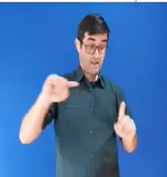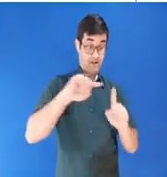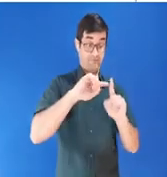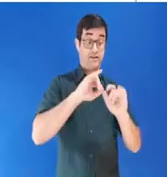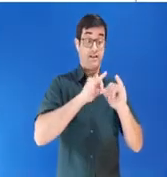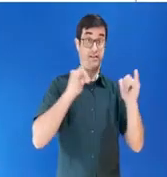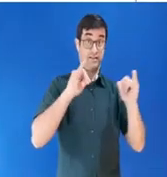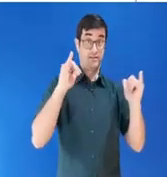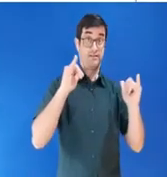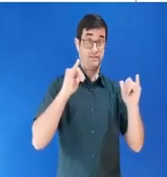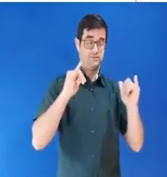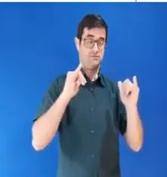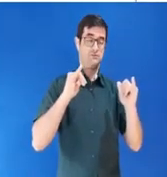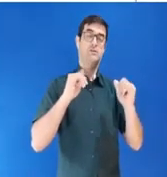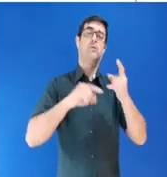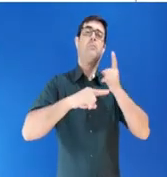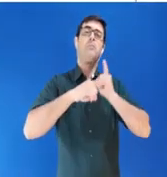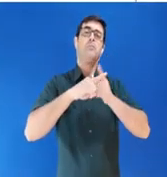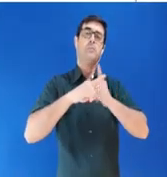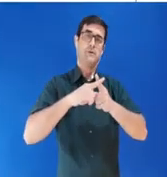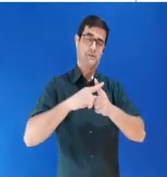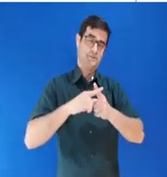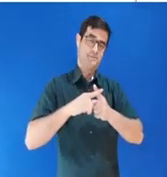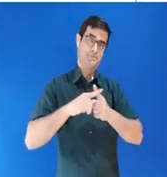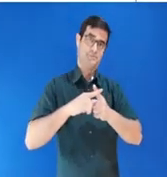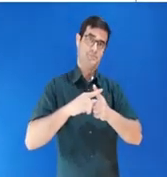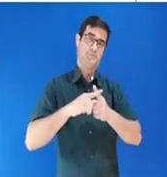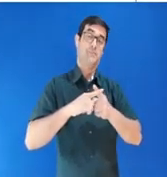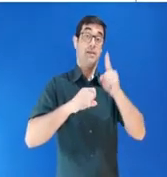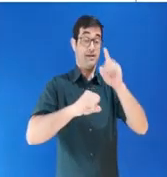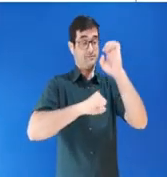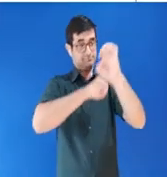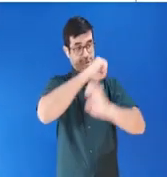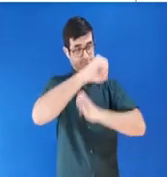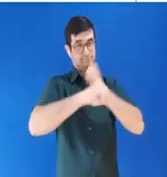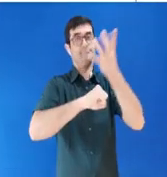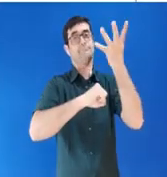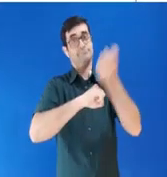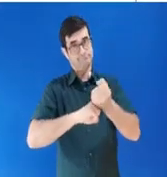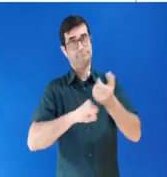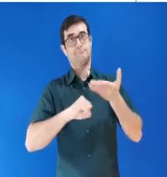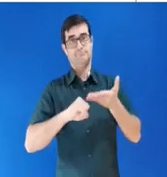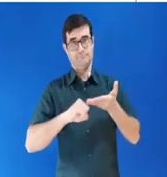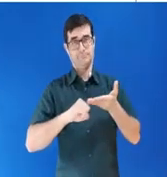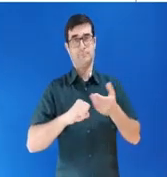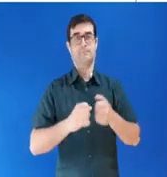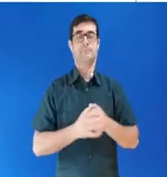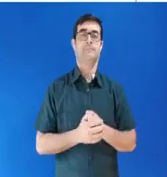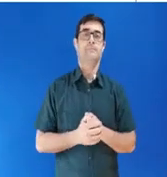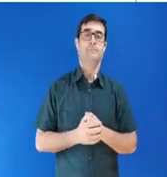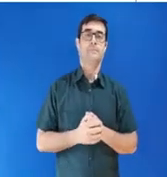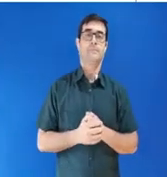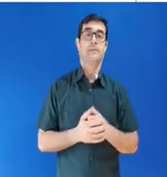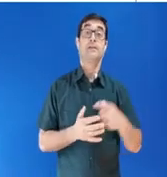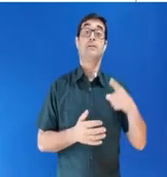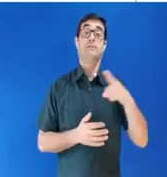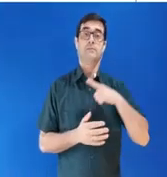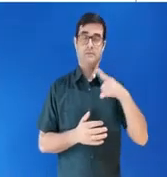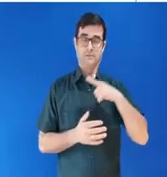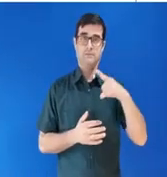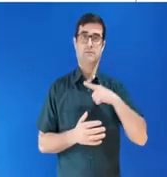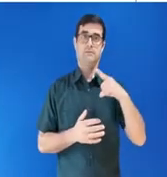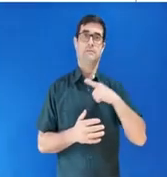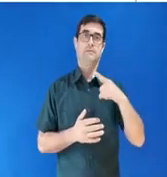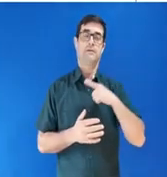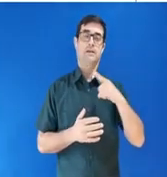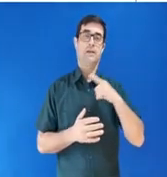por causa justamente da carga nuclear efetiva. Então, ou seja, existe uma tendência de baixo